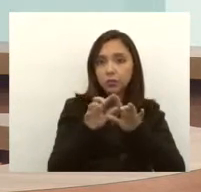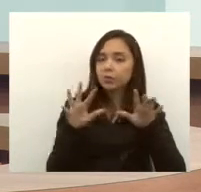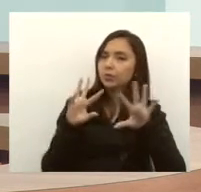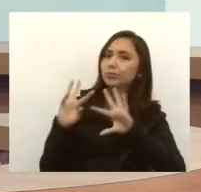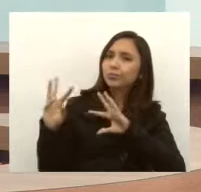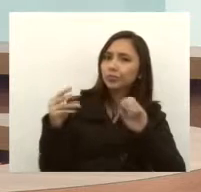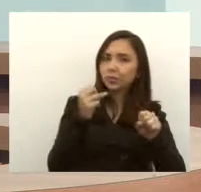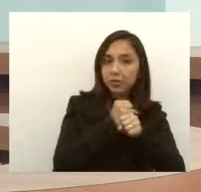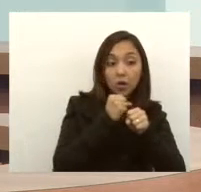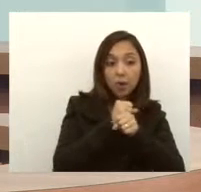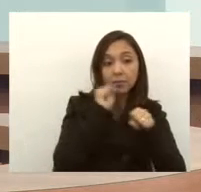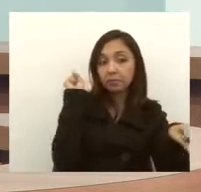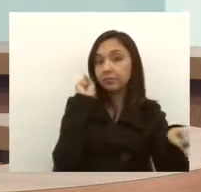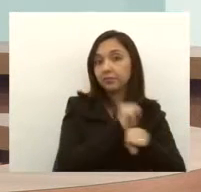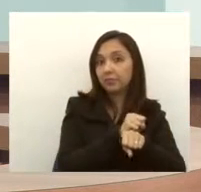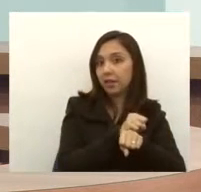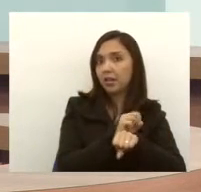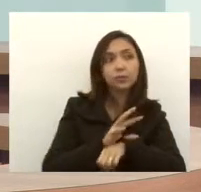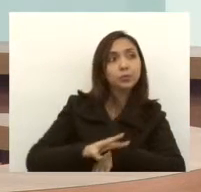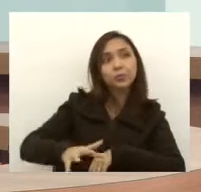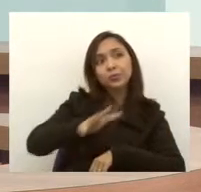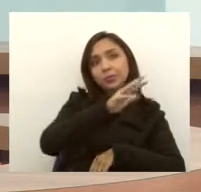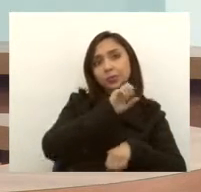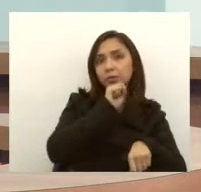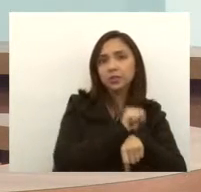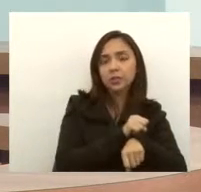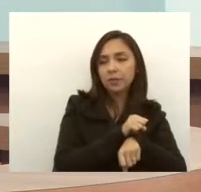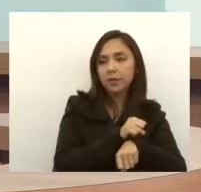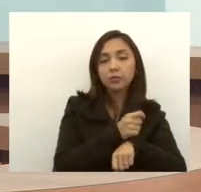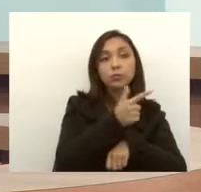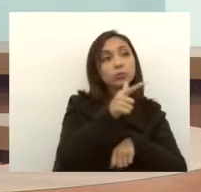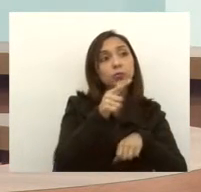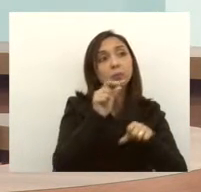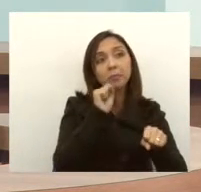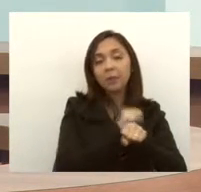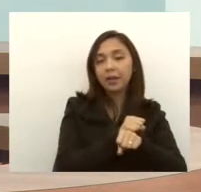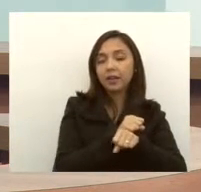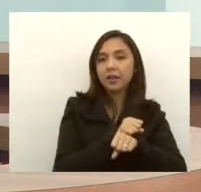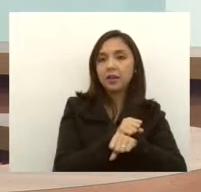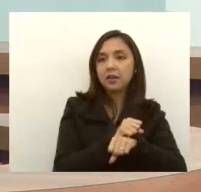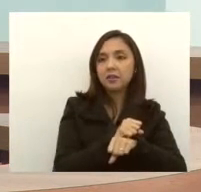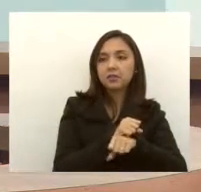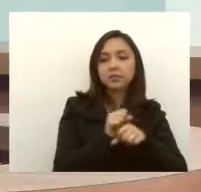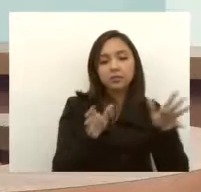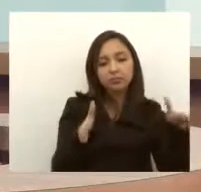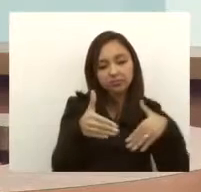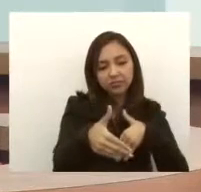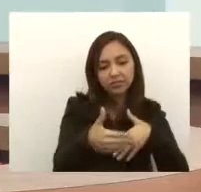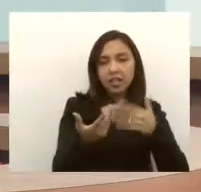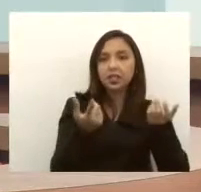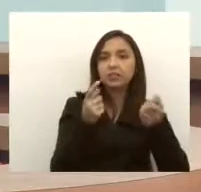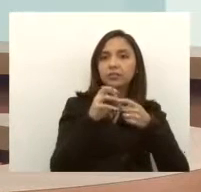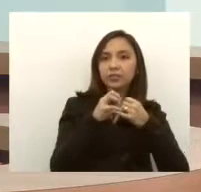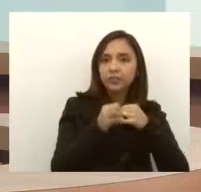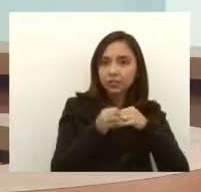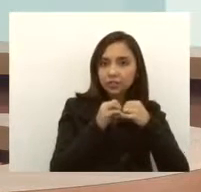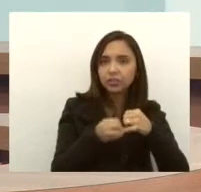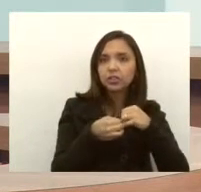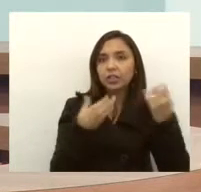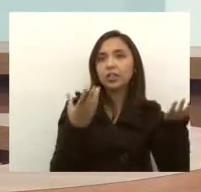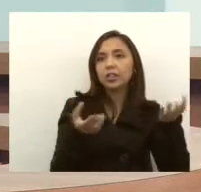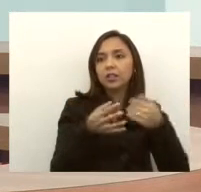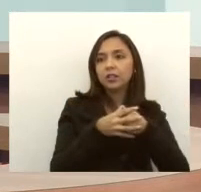as obras estão paradas. Todas estão paradas, todas. Não tem nenhuma parada. É um saco de cimento, é um saco de feijão, é